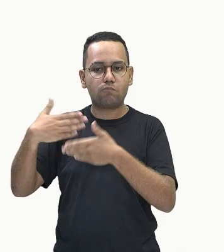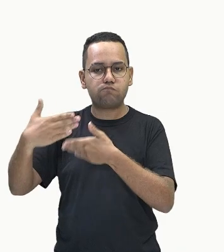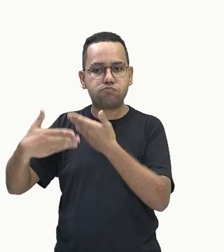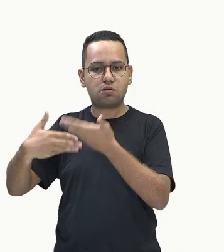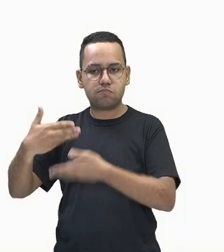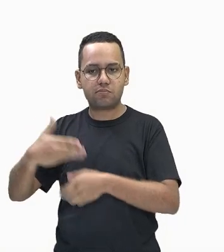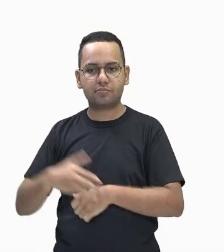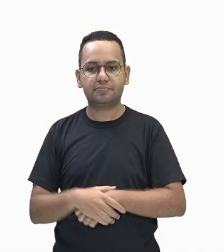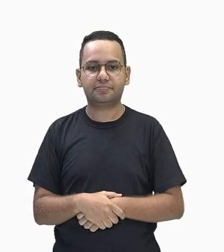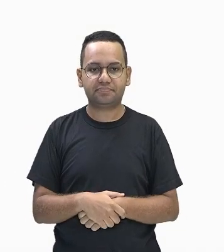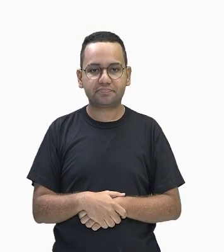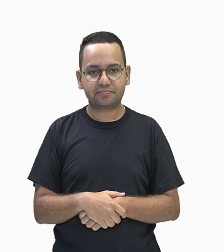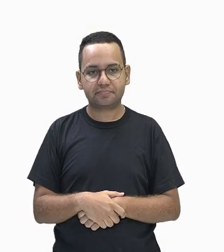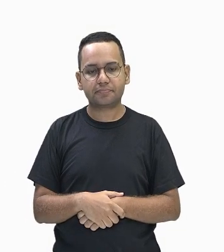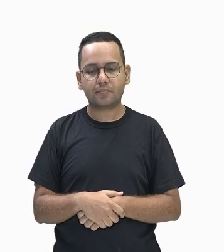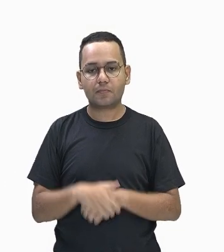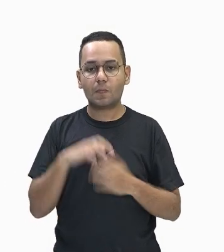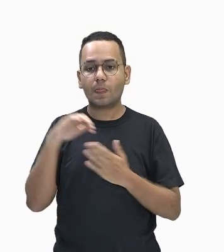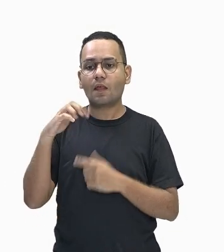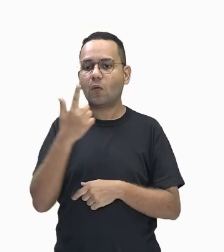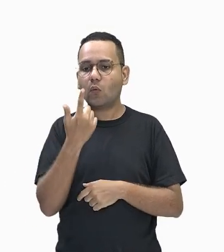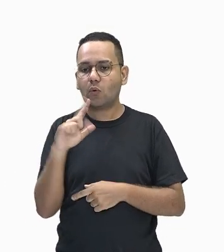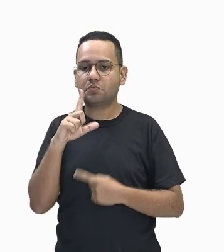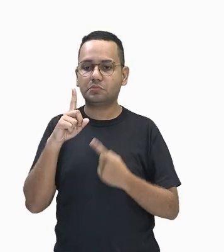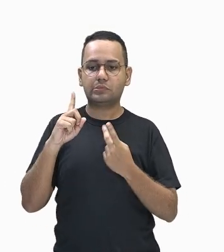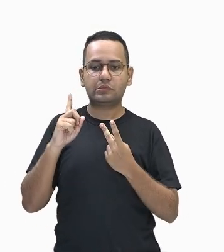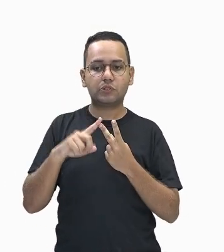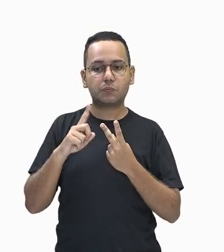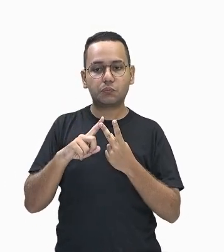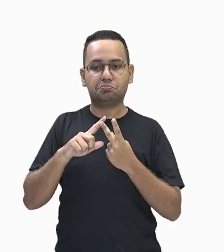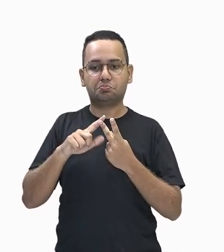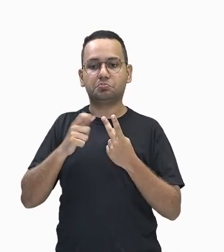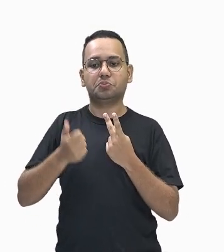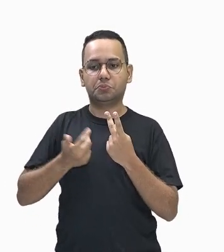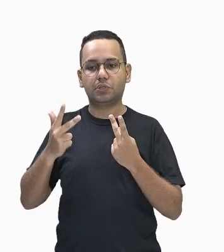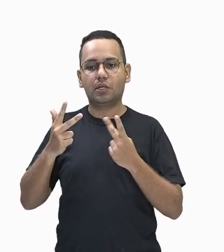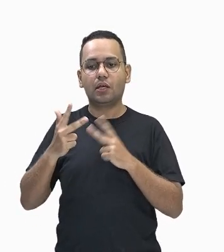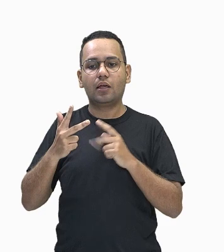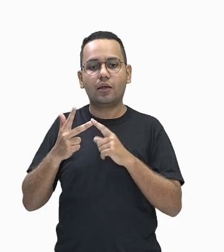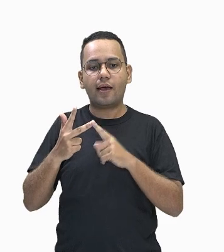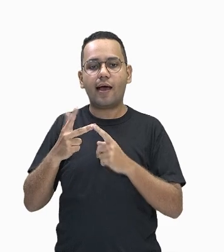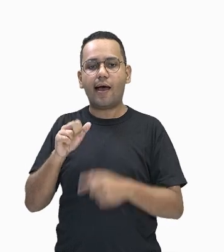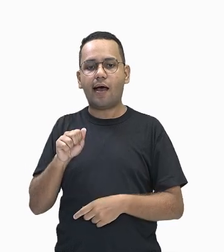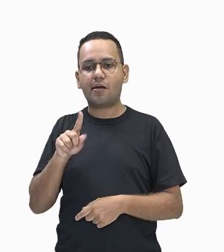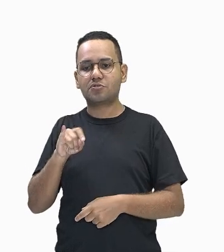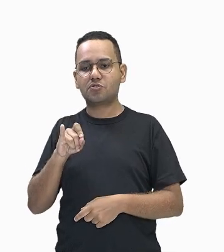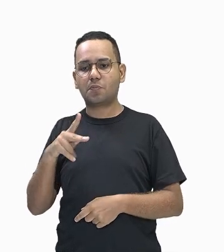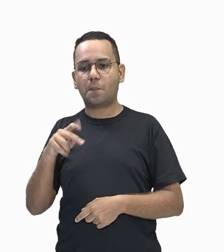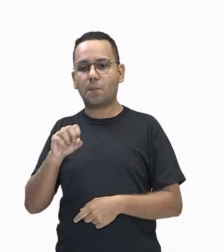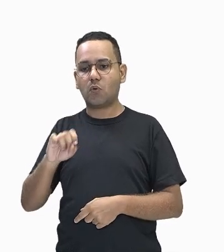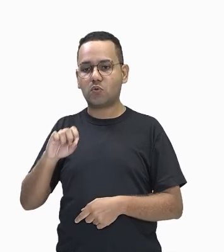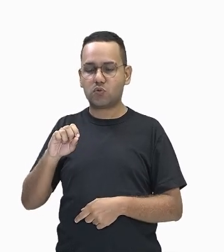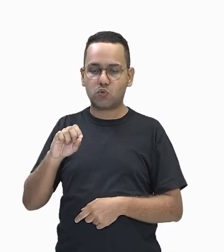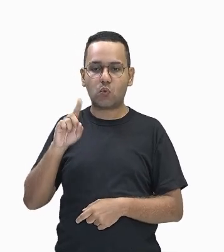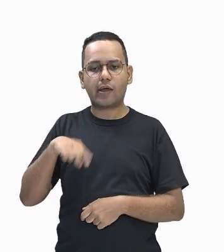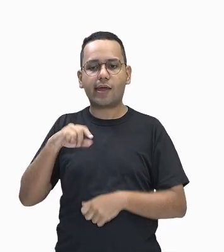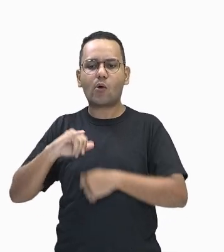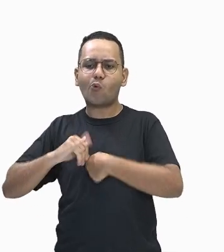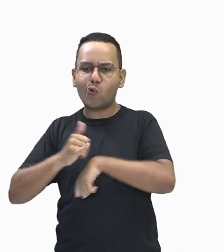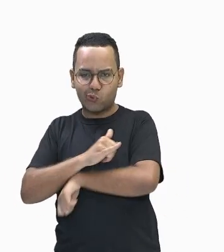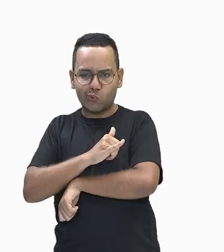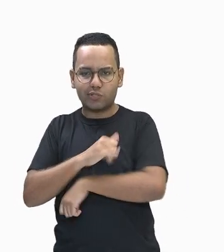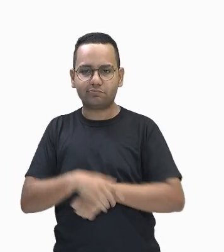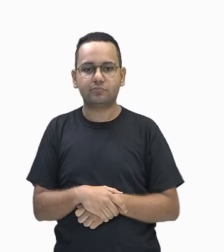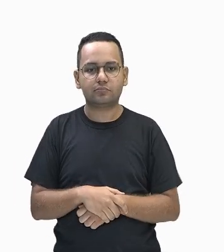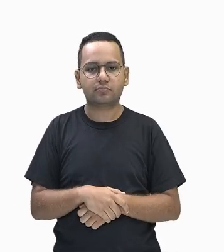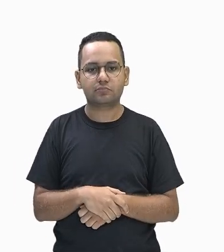Próximo tipo de tecido conjuntivo é o tipo adiposo. Nós vimos antes, né, que ele é um tecido rico em gordura